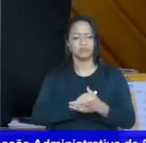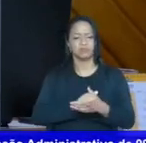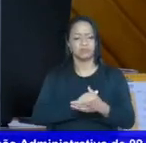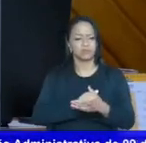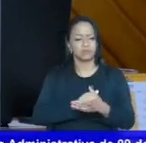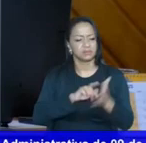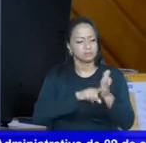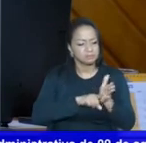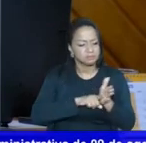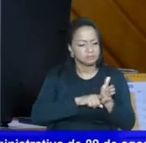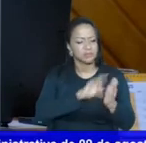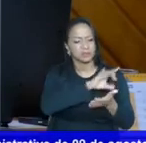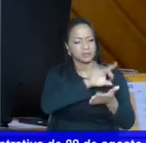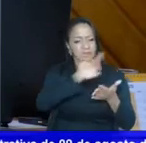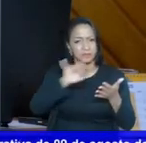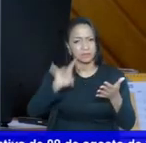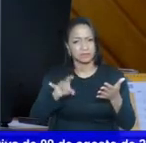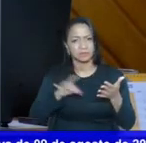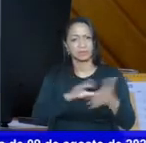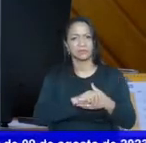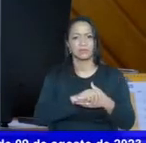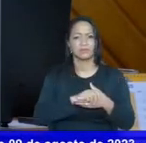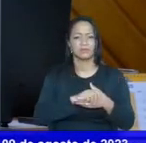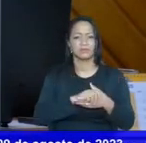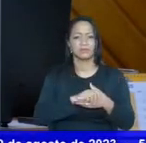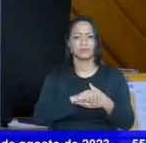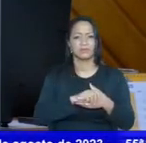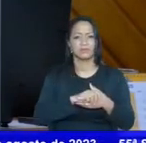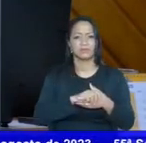documentos. E quando eu digo que eu compulsei, doutor Paulo,